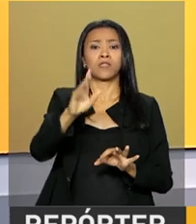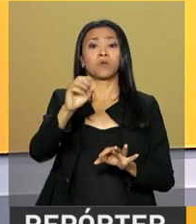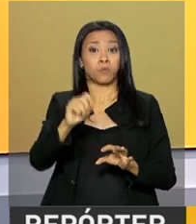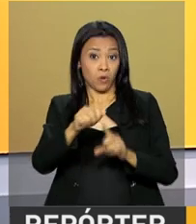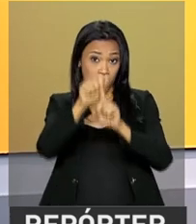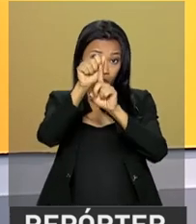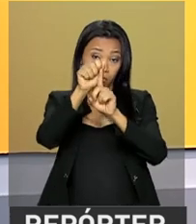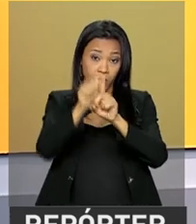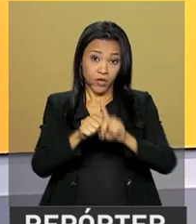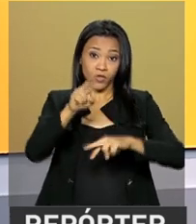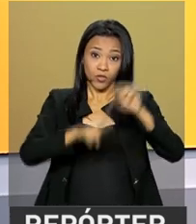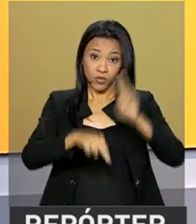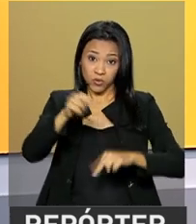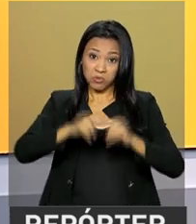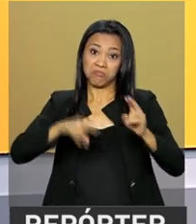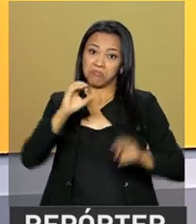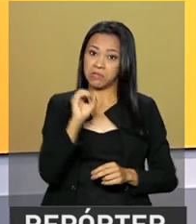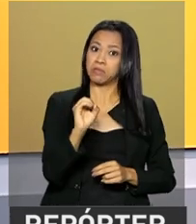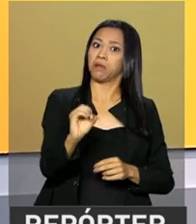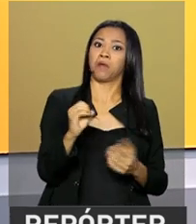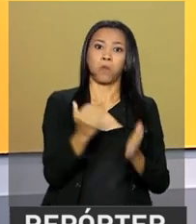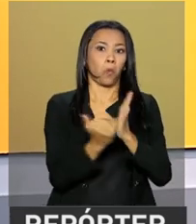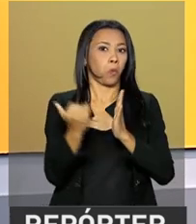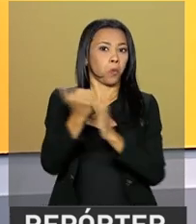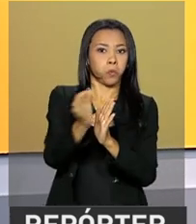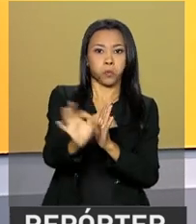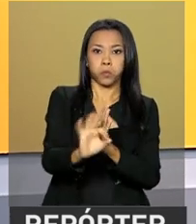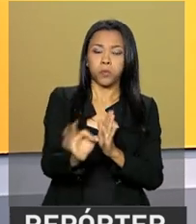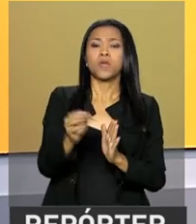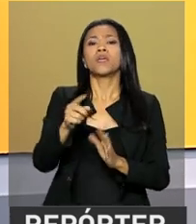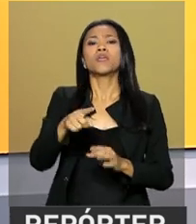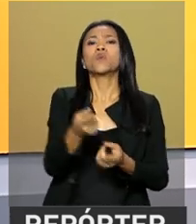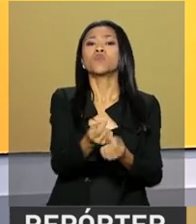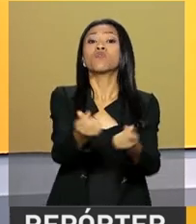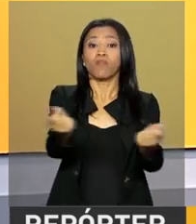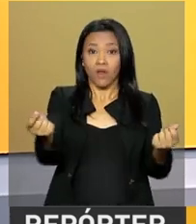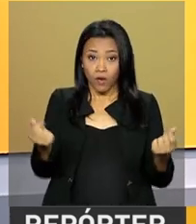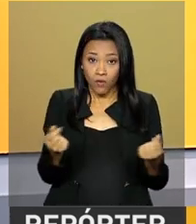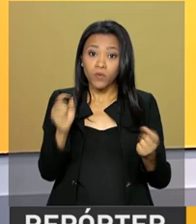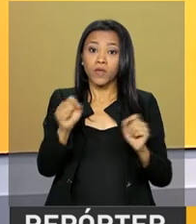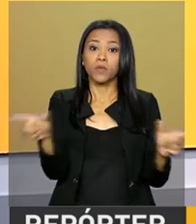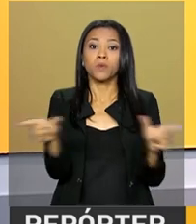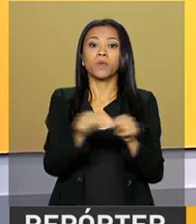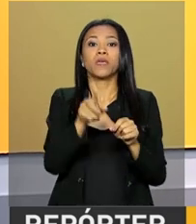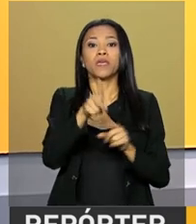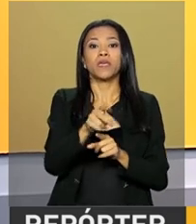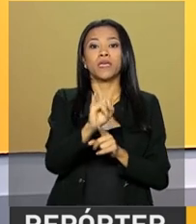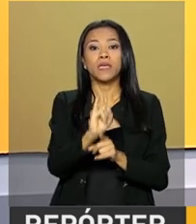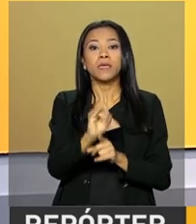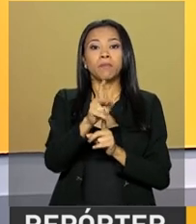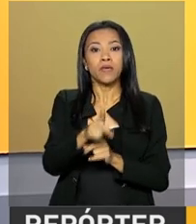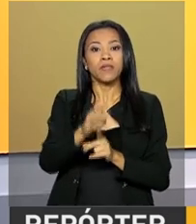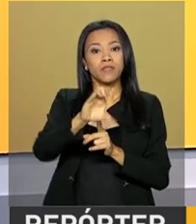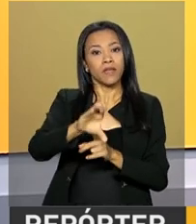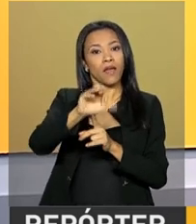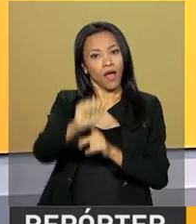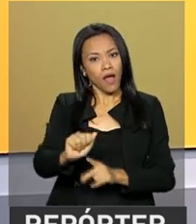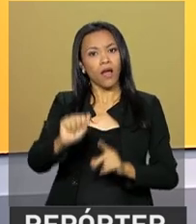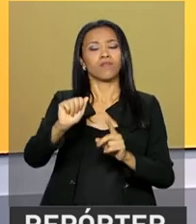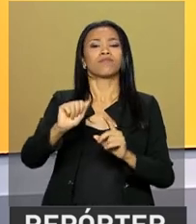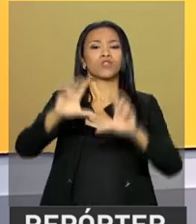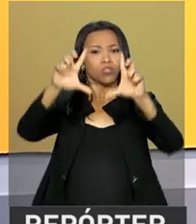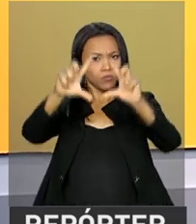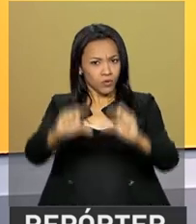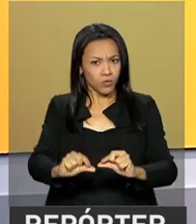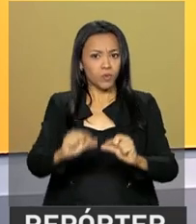expectativa dos analistas é de que o índice de preços ao consumidor amplo, o IPCA, desacelere e que os